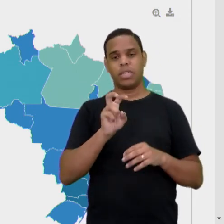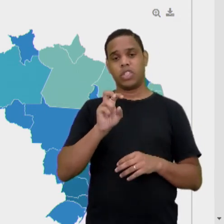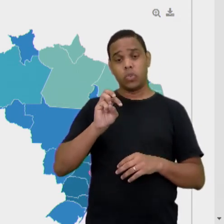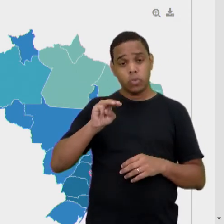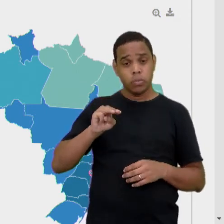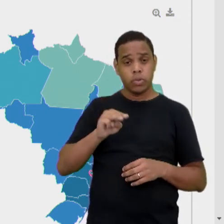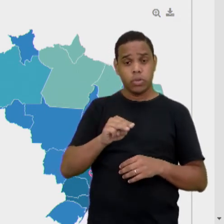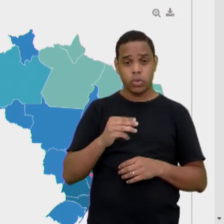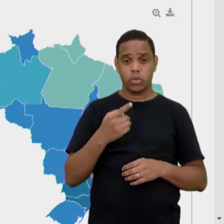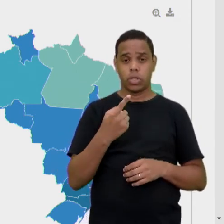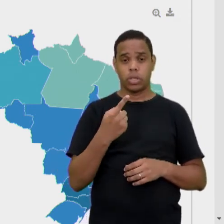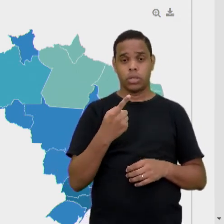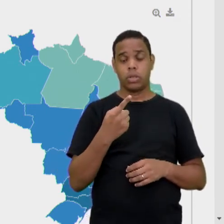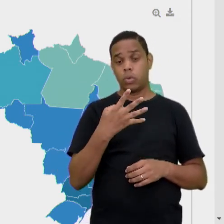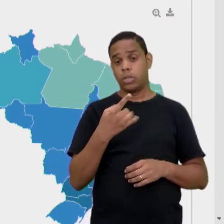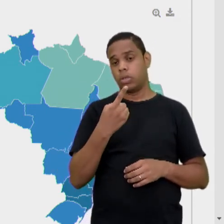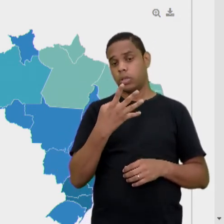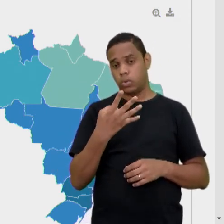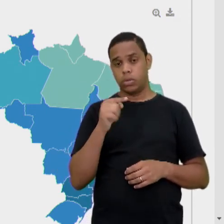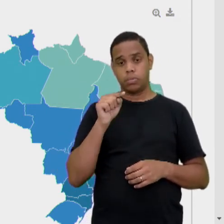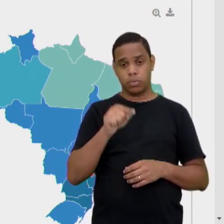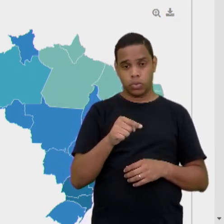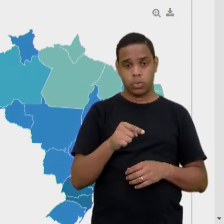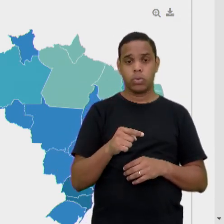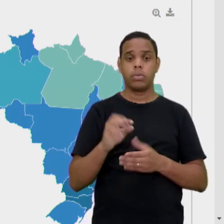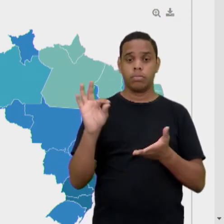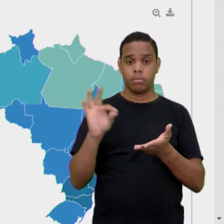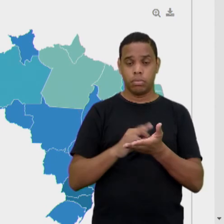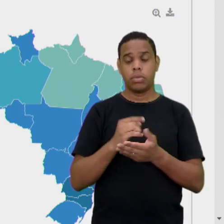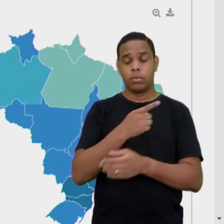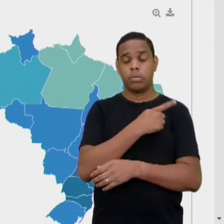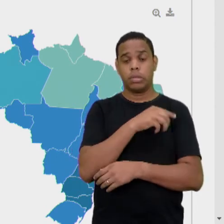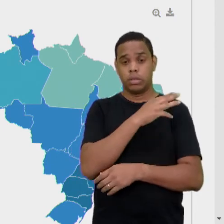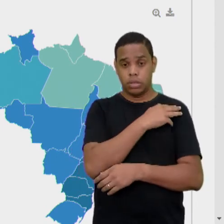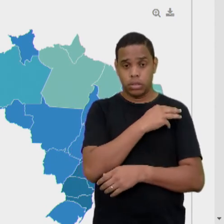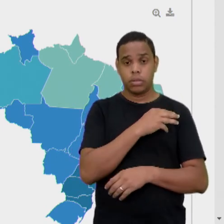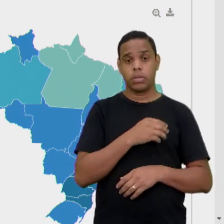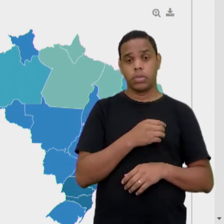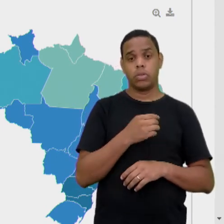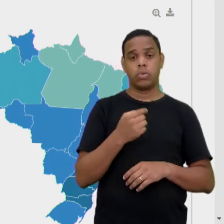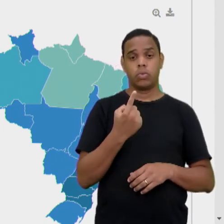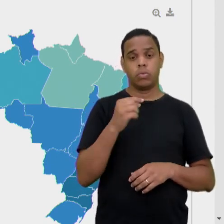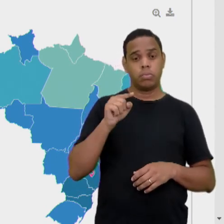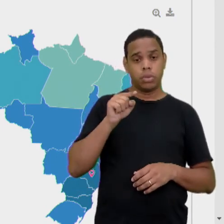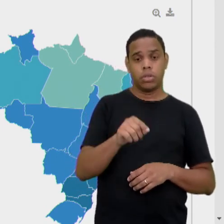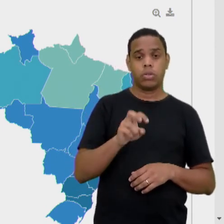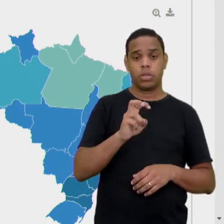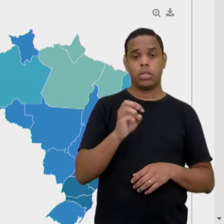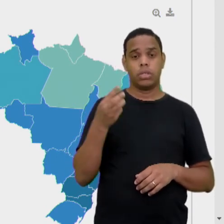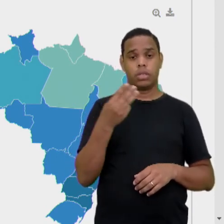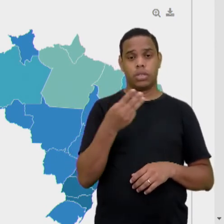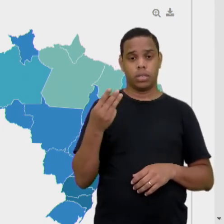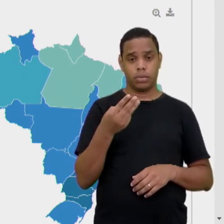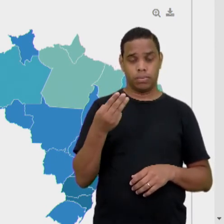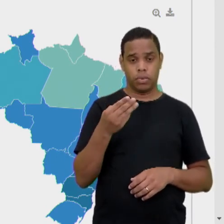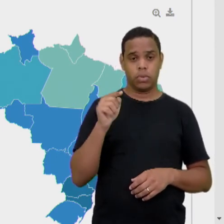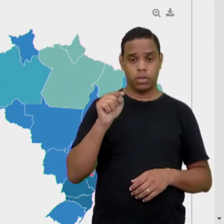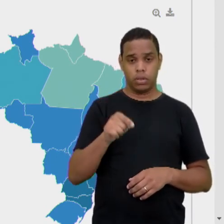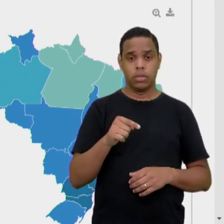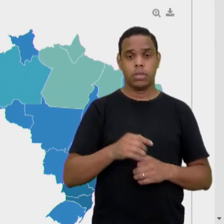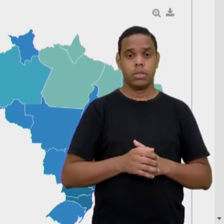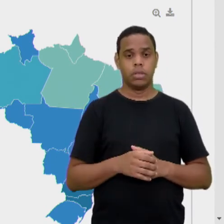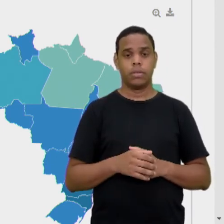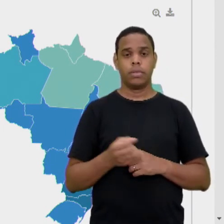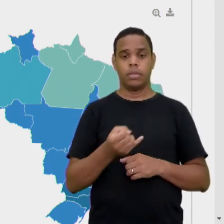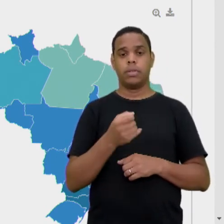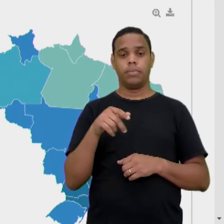milhões e 414 mil. Matrículas no ensino médio aí, um pouco mais de 1 milhão 533 mil, né?